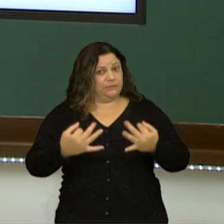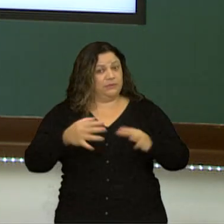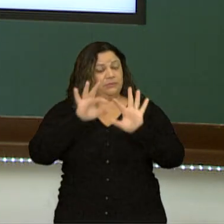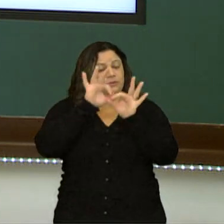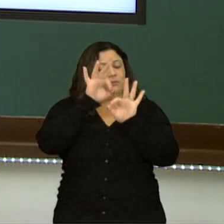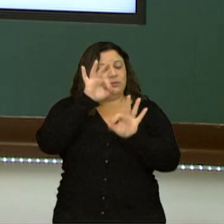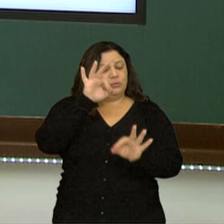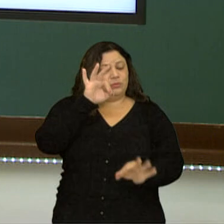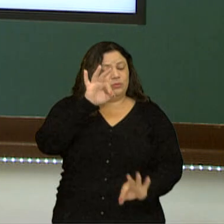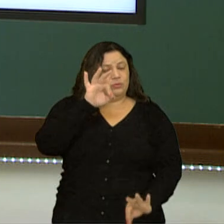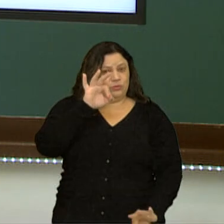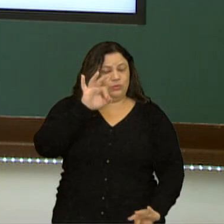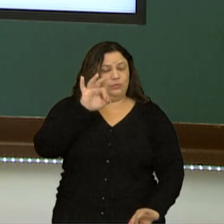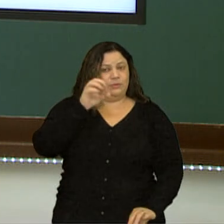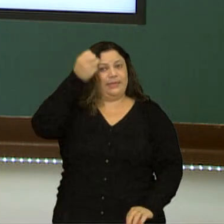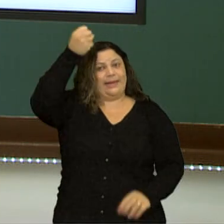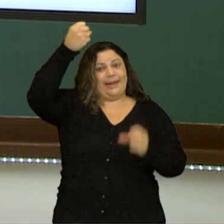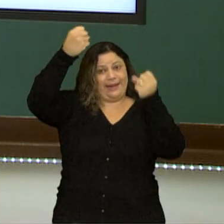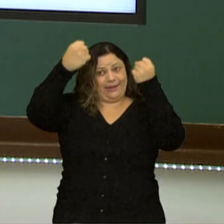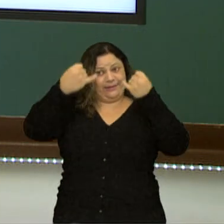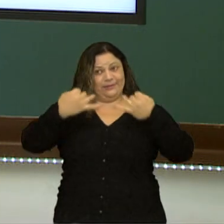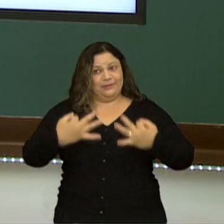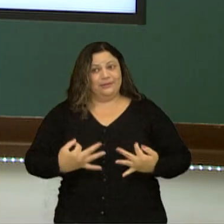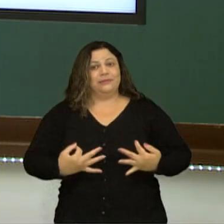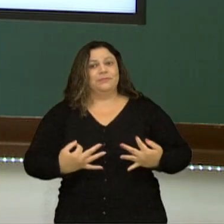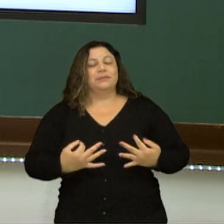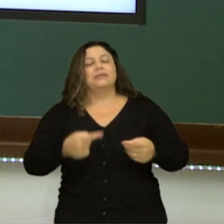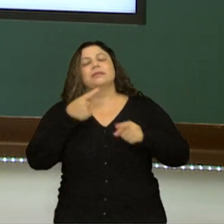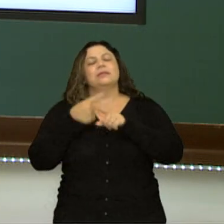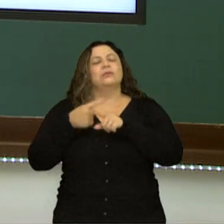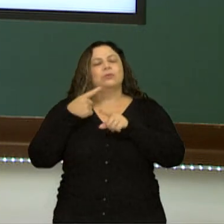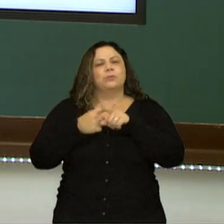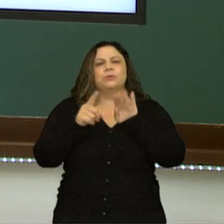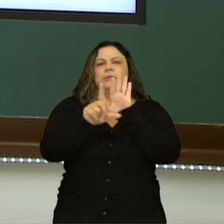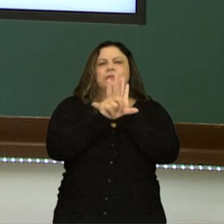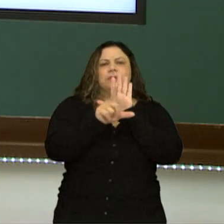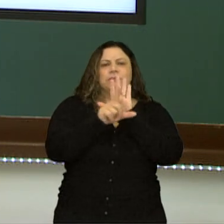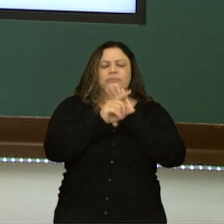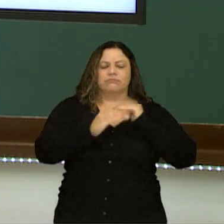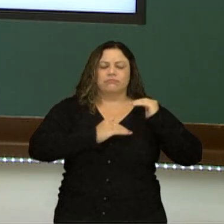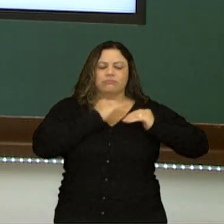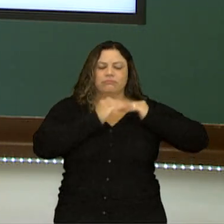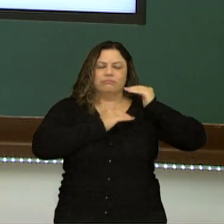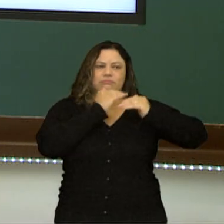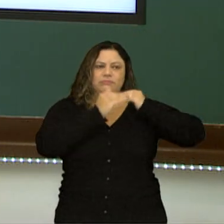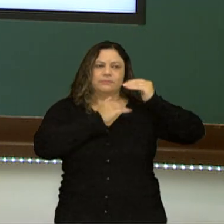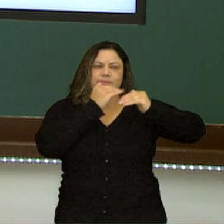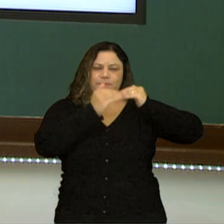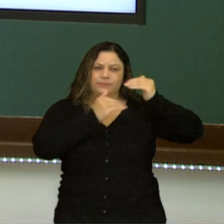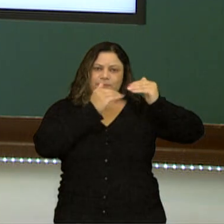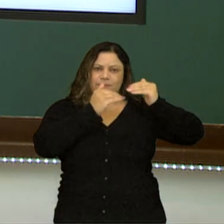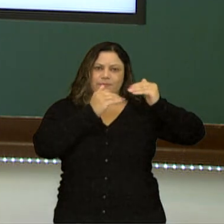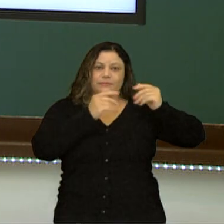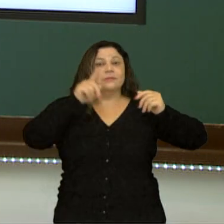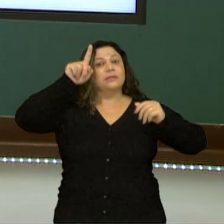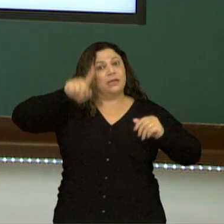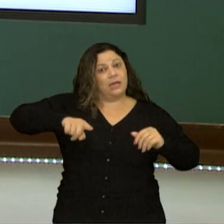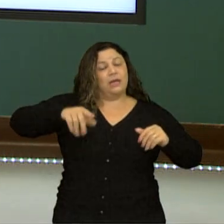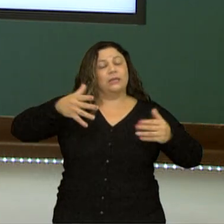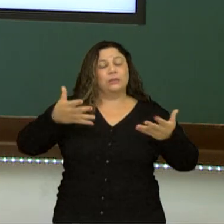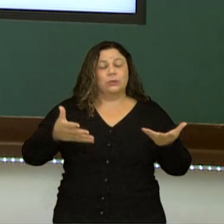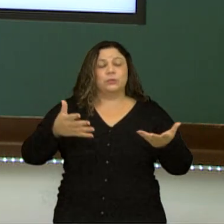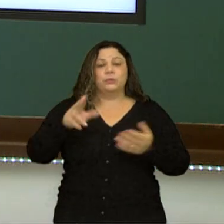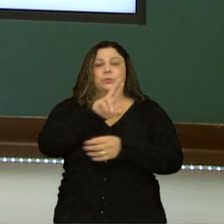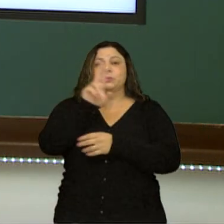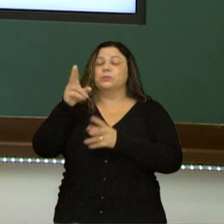desenvolver e justificar, inclusive, o porquê daquela legislação que ele está desenvolvendo. Então, isso é o preâmbulo